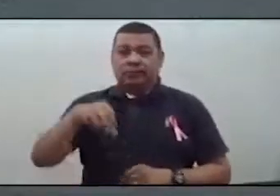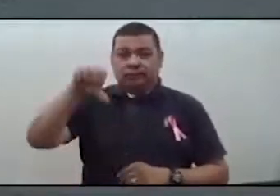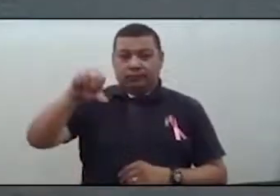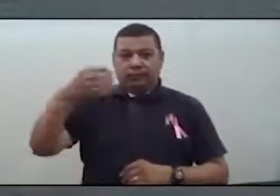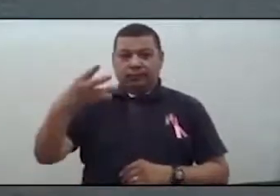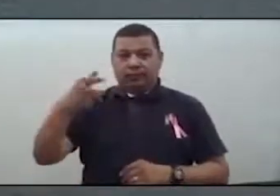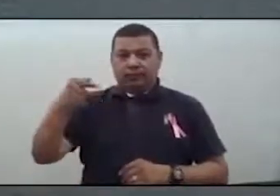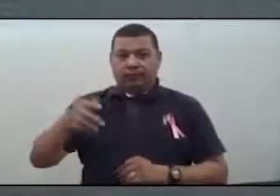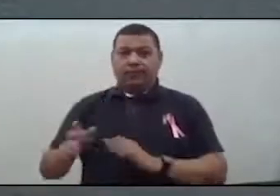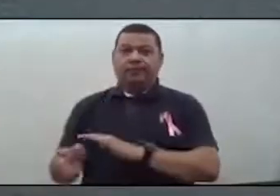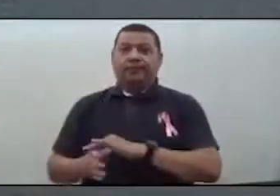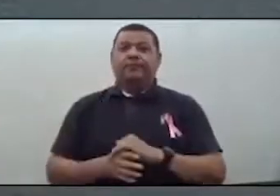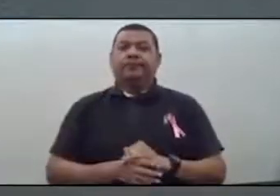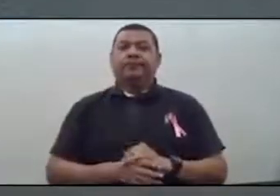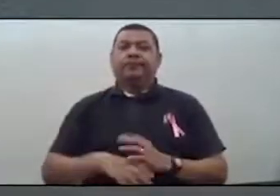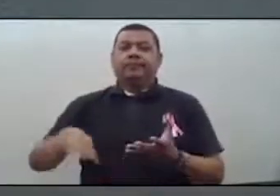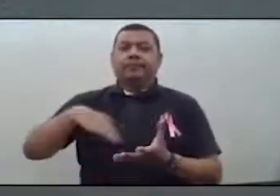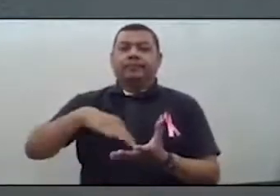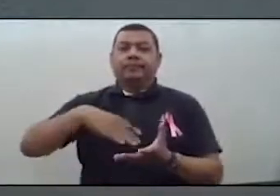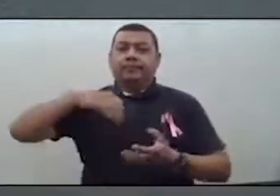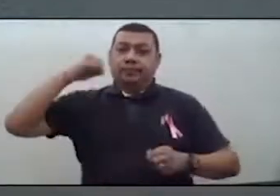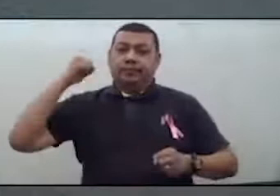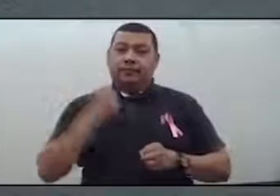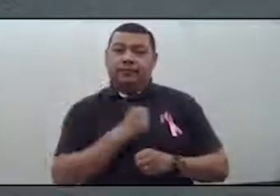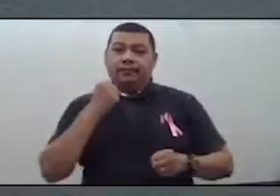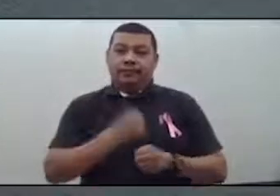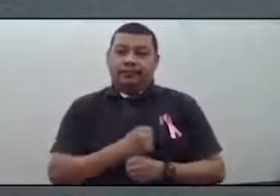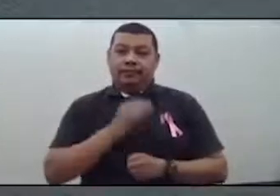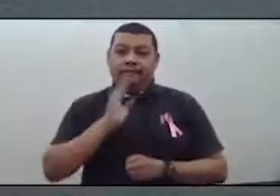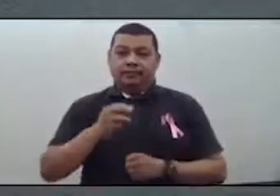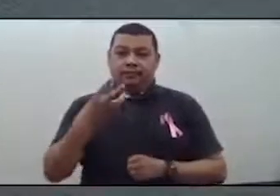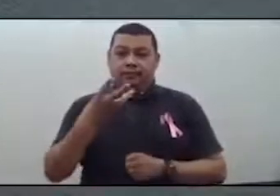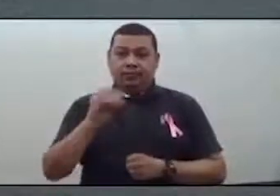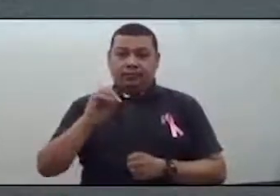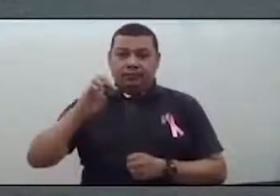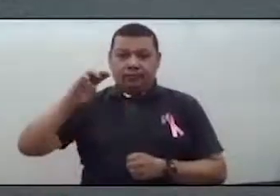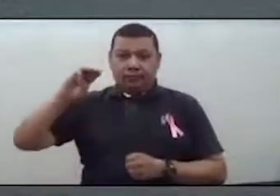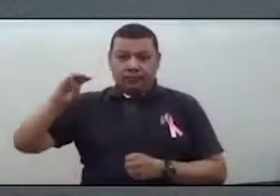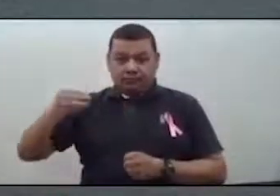R$4.847 milhões. A Secretaria de Obras, que teve